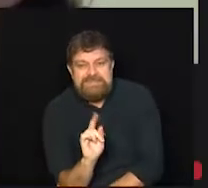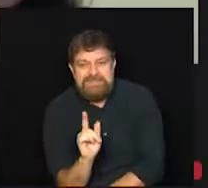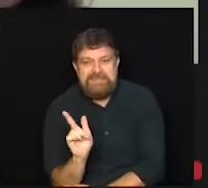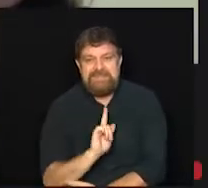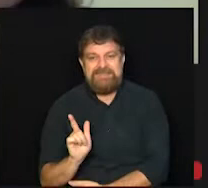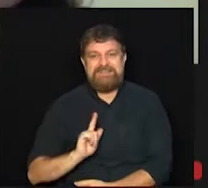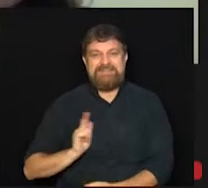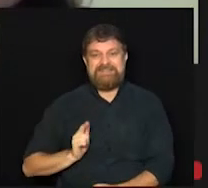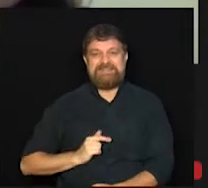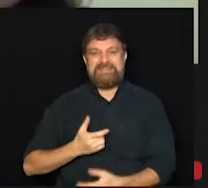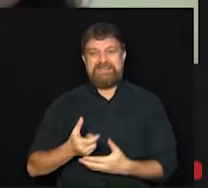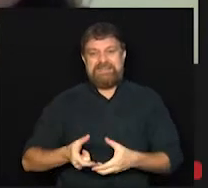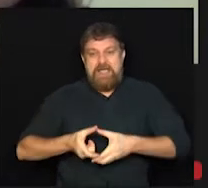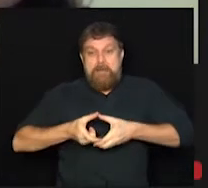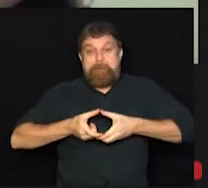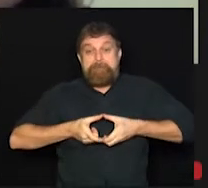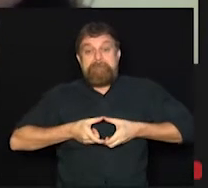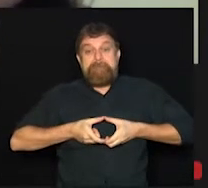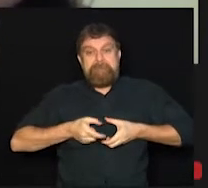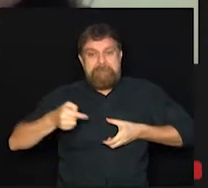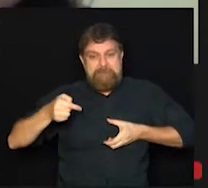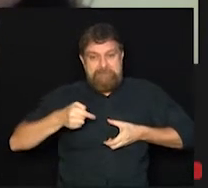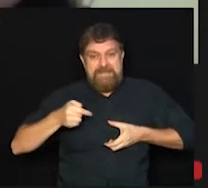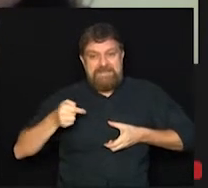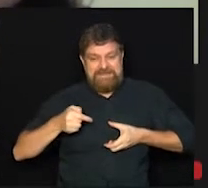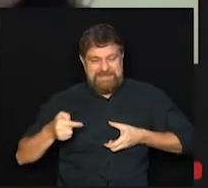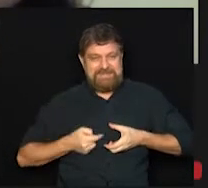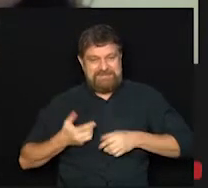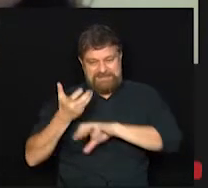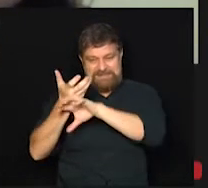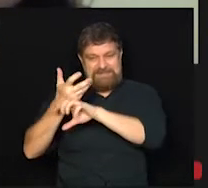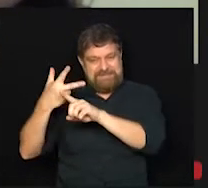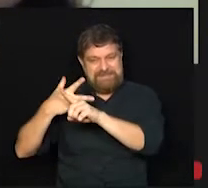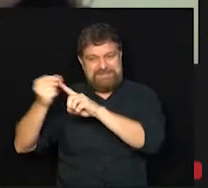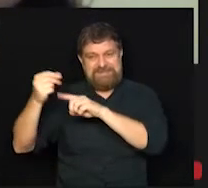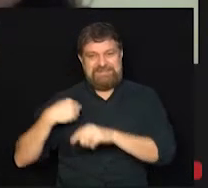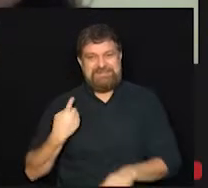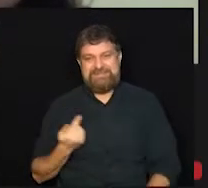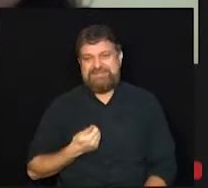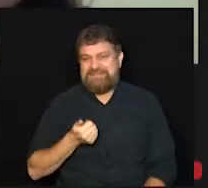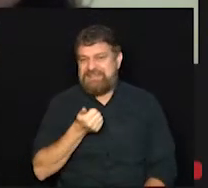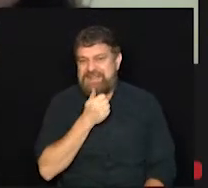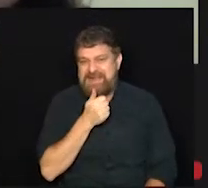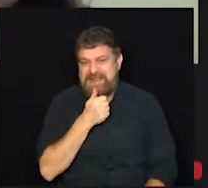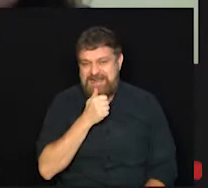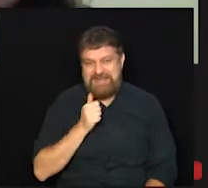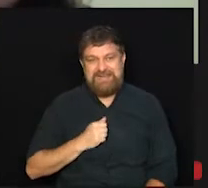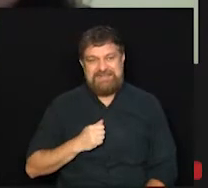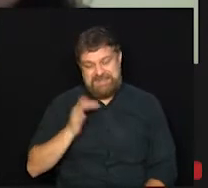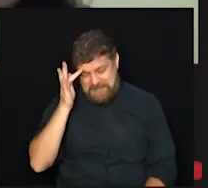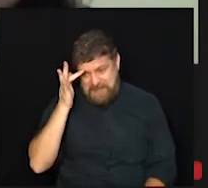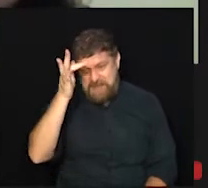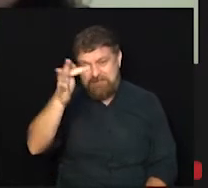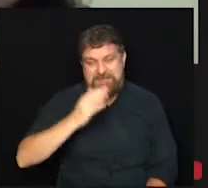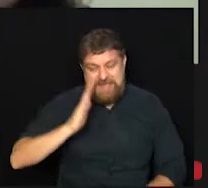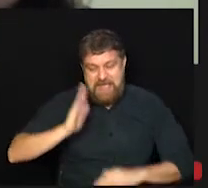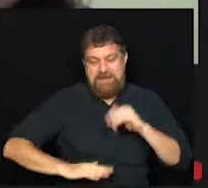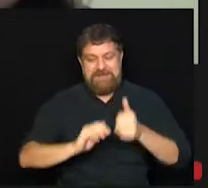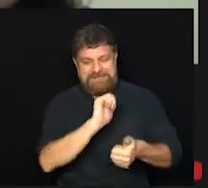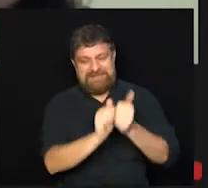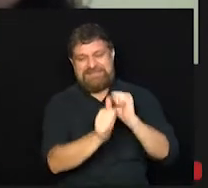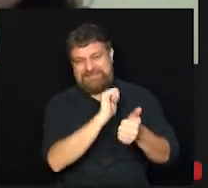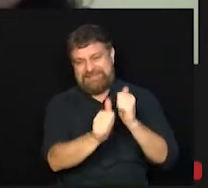atletas, são medalhistas olímpicos. Mas os atletas nós não temos ainda, mas quem sabe? Mas assim,